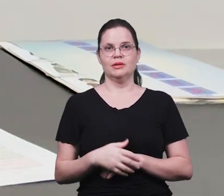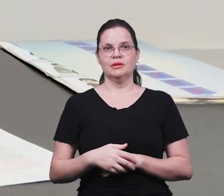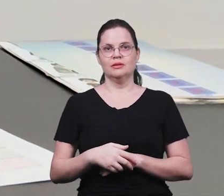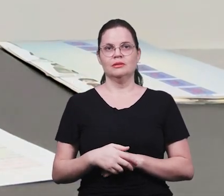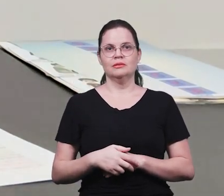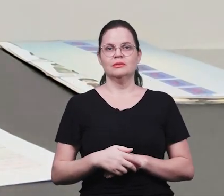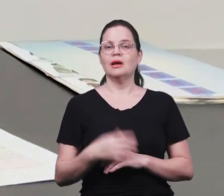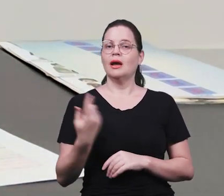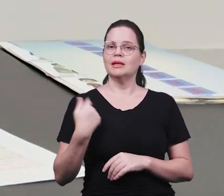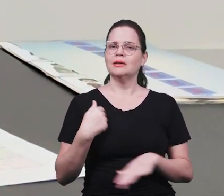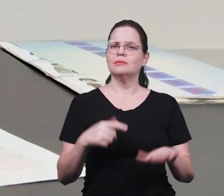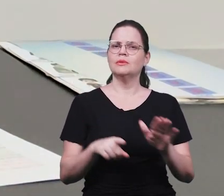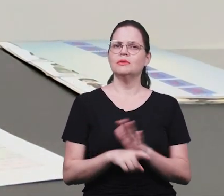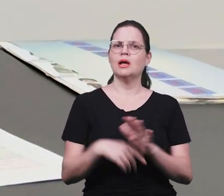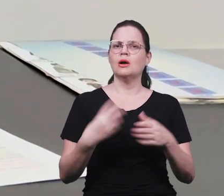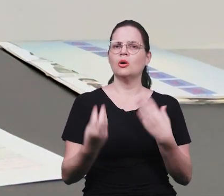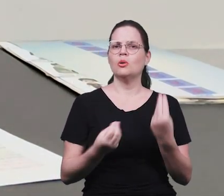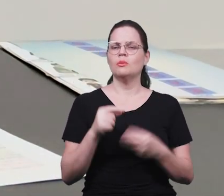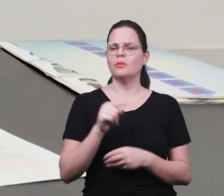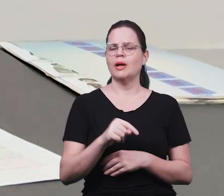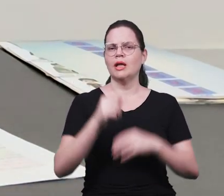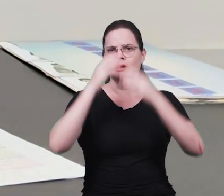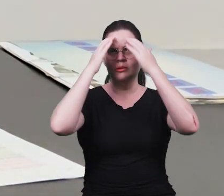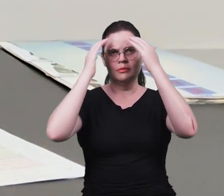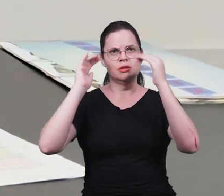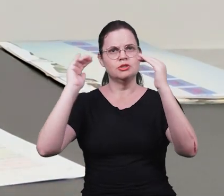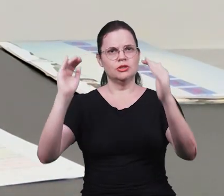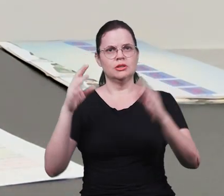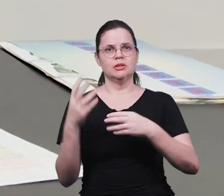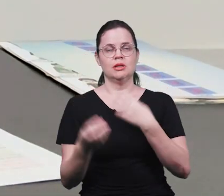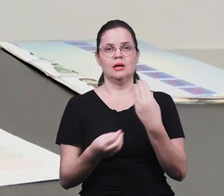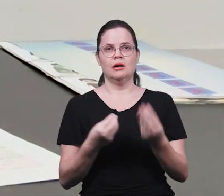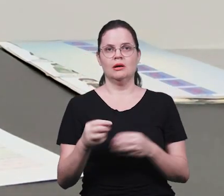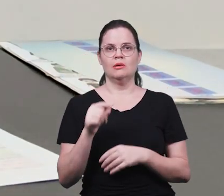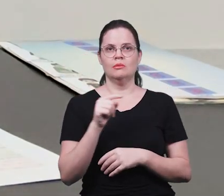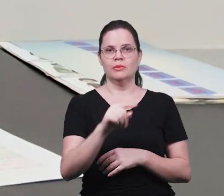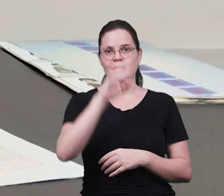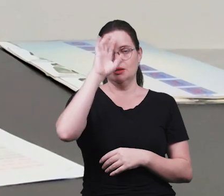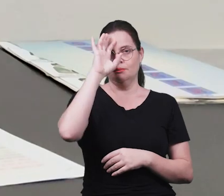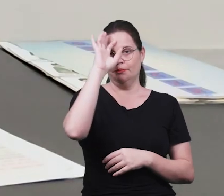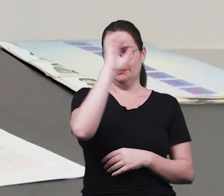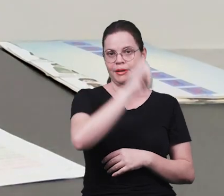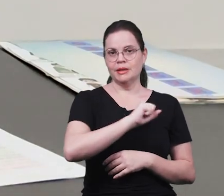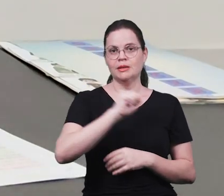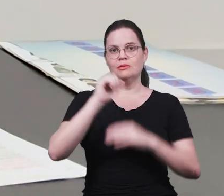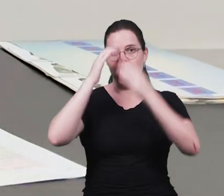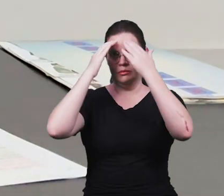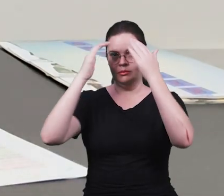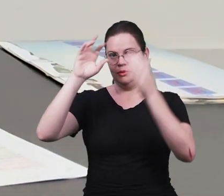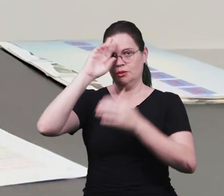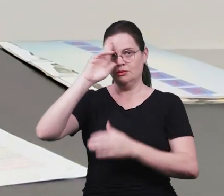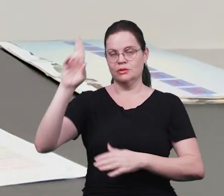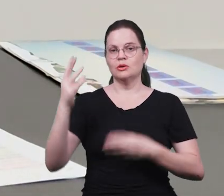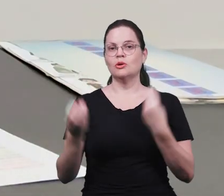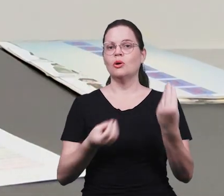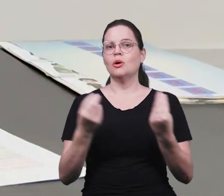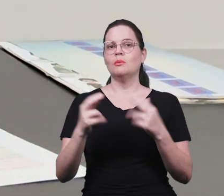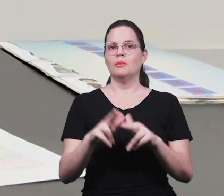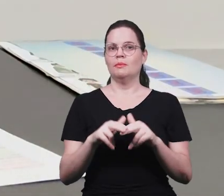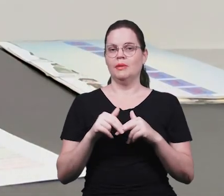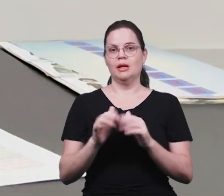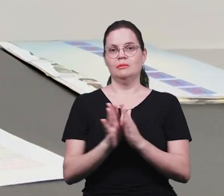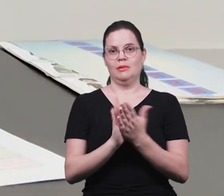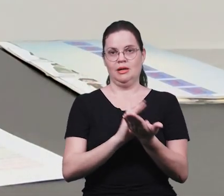de Davi? Por que ele era obediente? Como que ele, né, como ele aprendeu a obedecer ao Senhor? Através